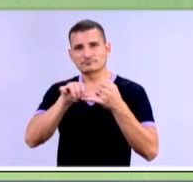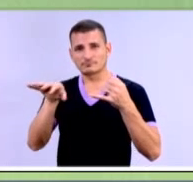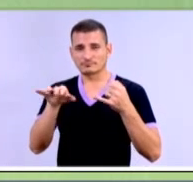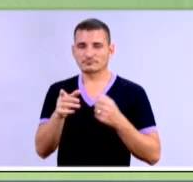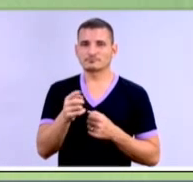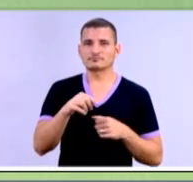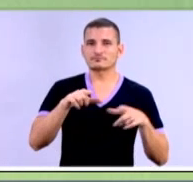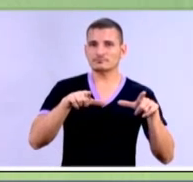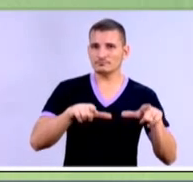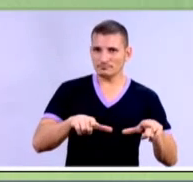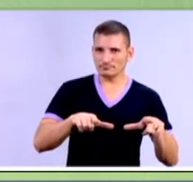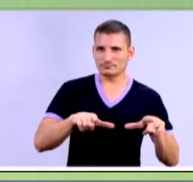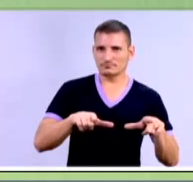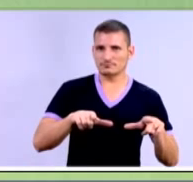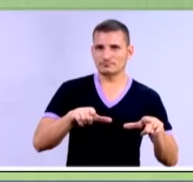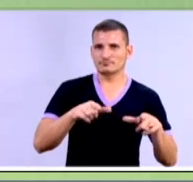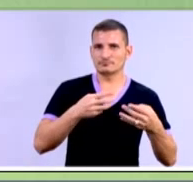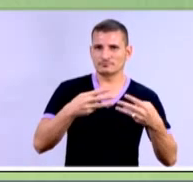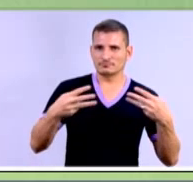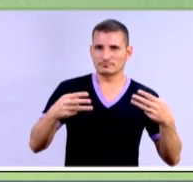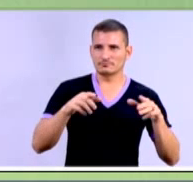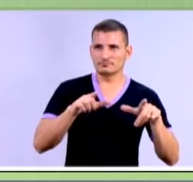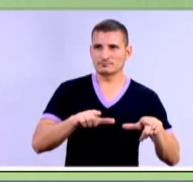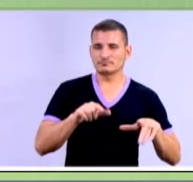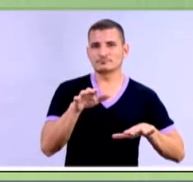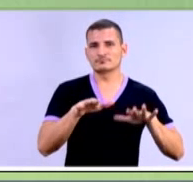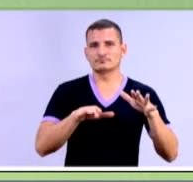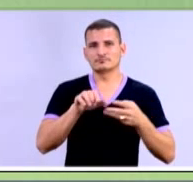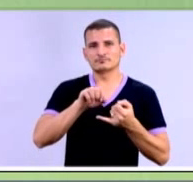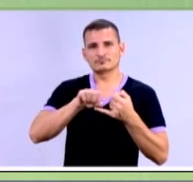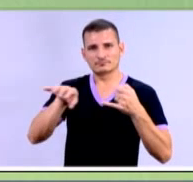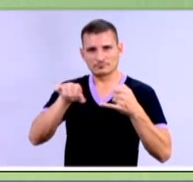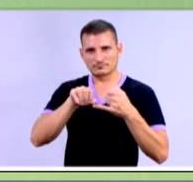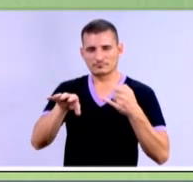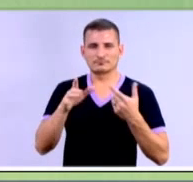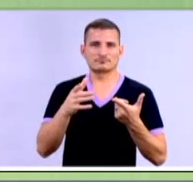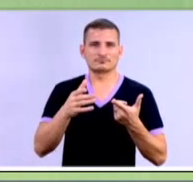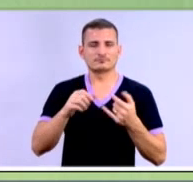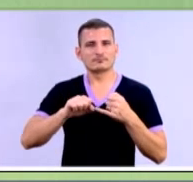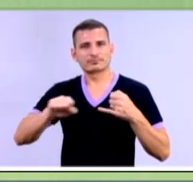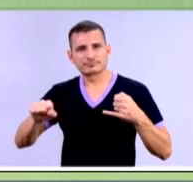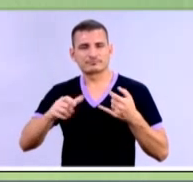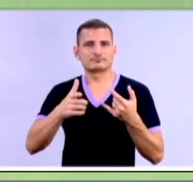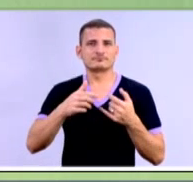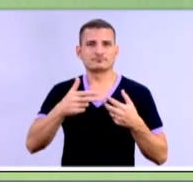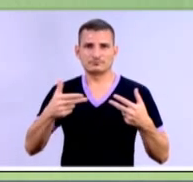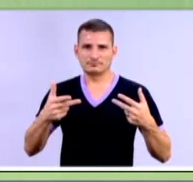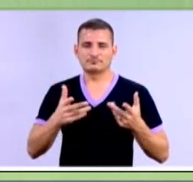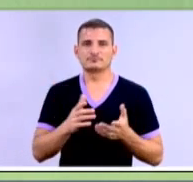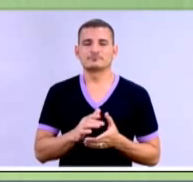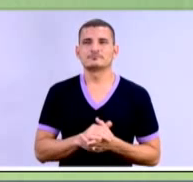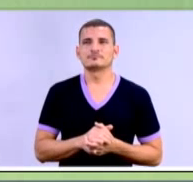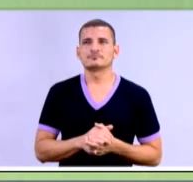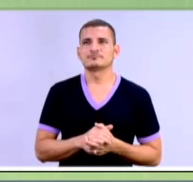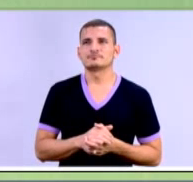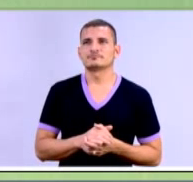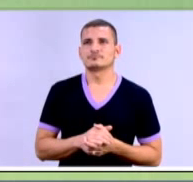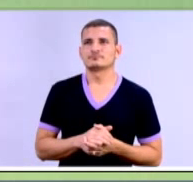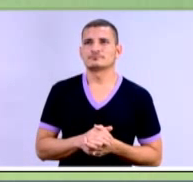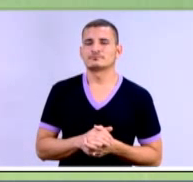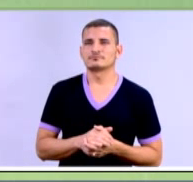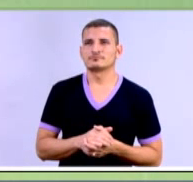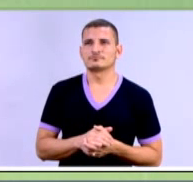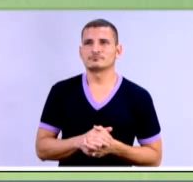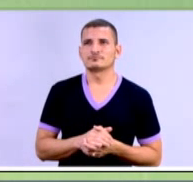rede, dependendo do tipo de transmissão, tá, da velocidade de transmissão e tudo mais, um par que vai